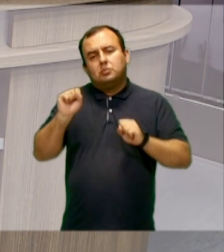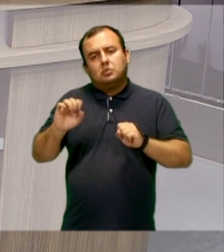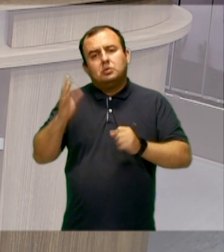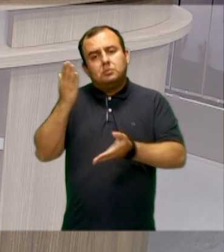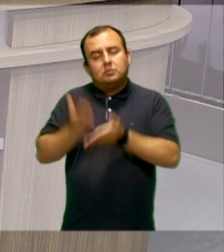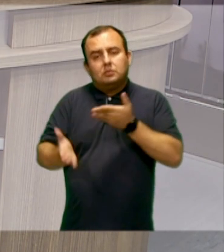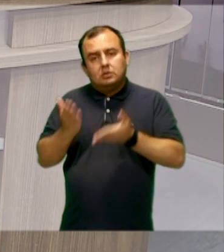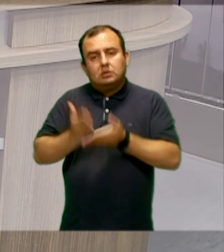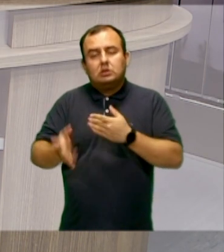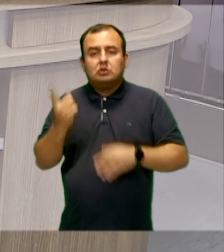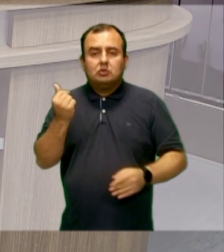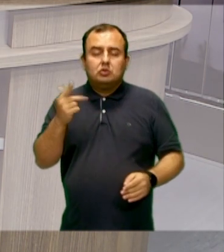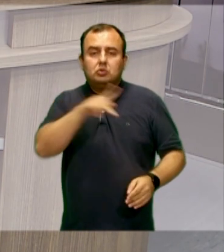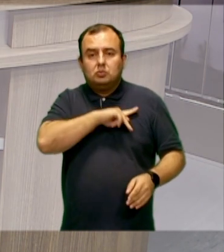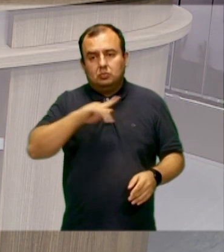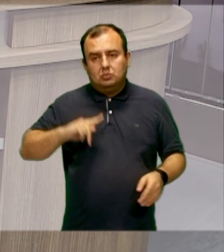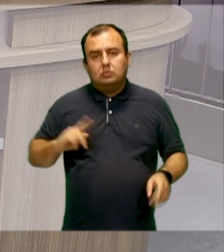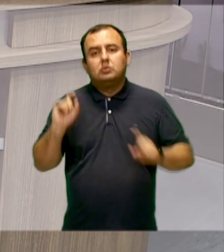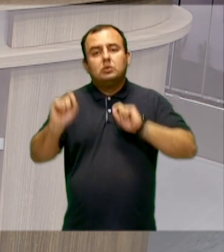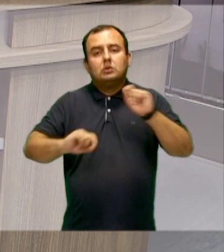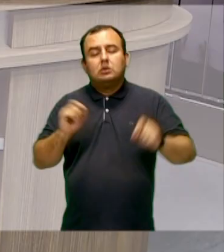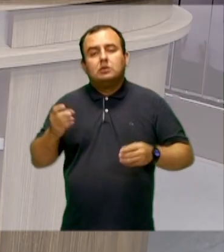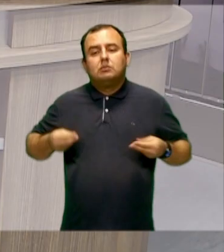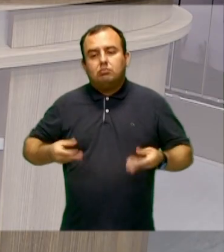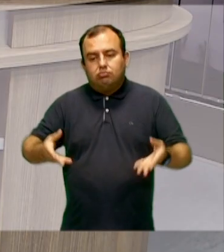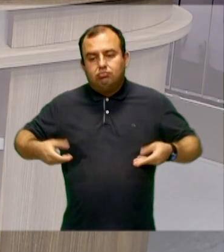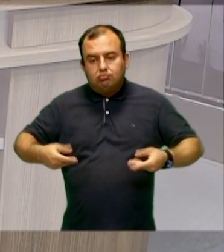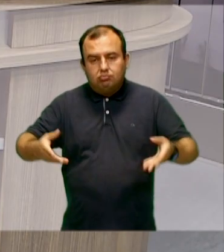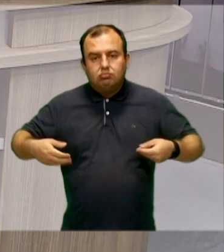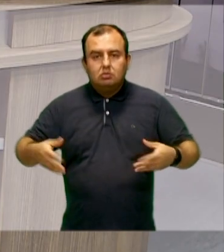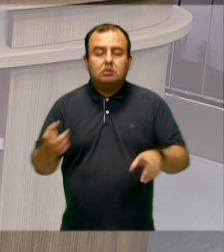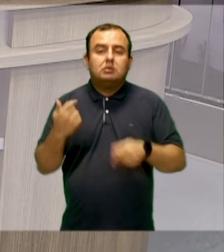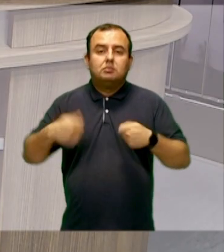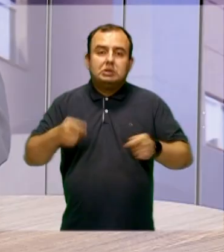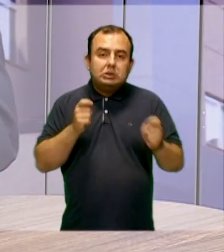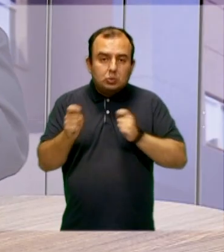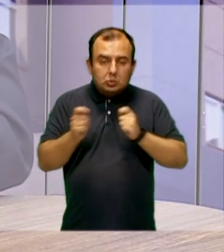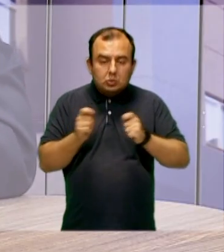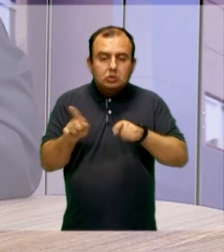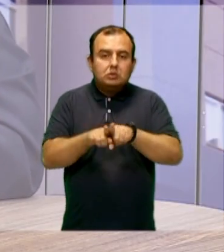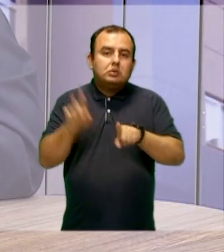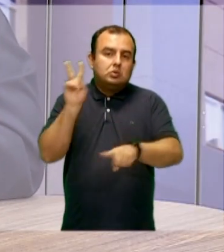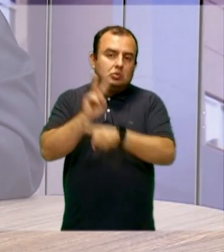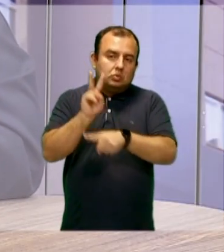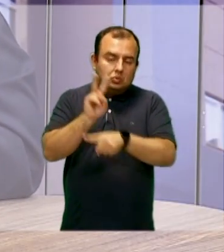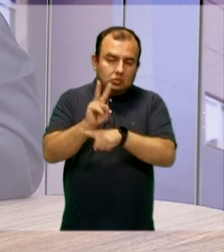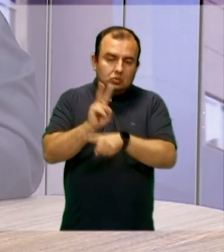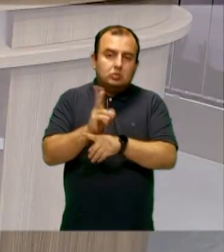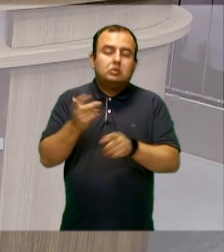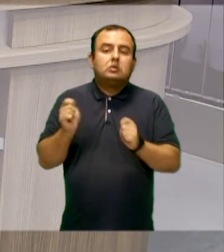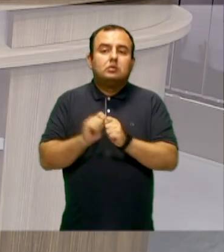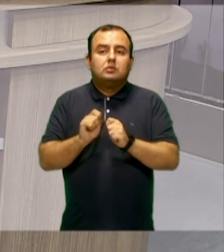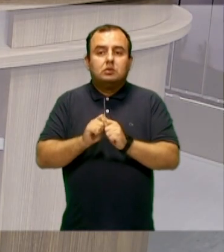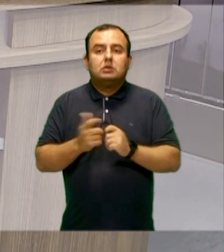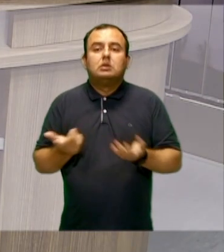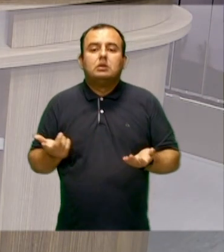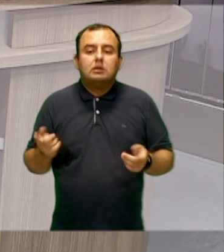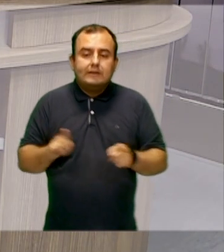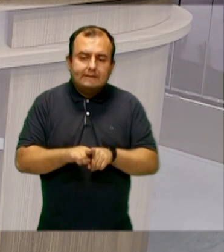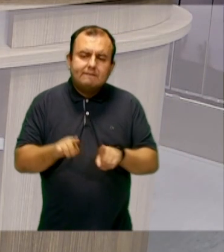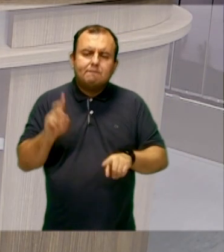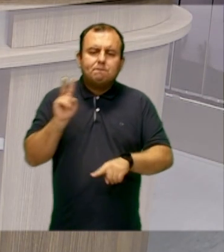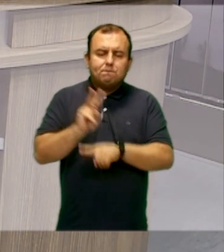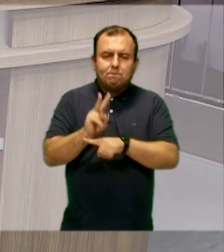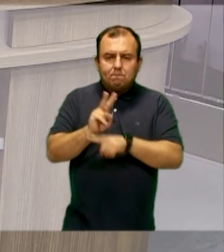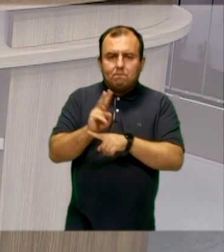Então, aí, dinheiro público que, mais uma vez, é gasto. Então, a gente precisa ter esse controle, esse cuidado, e é isso que a gente está fazendo. E esse cuidado,